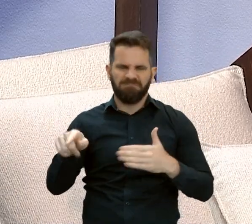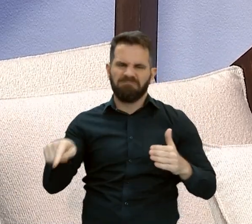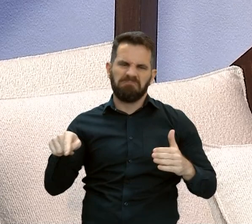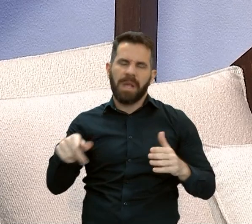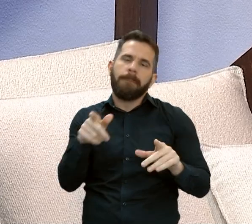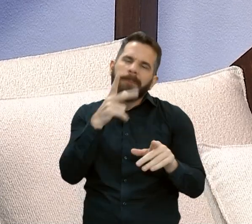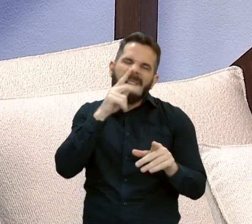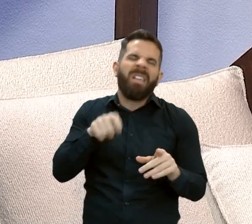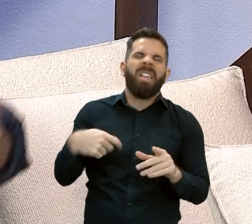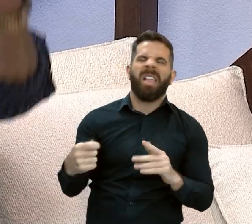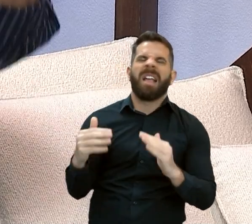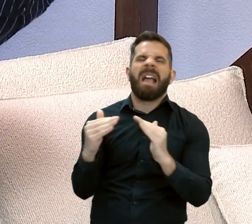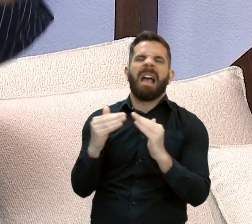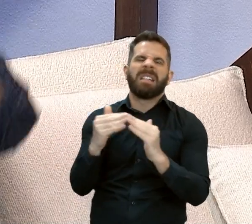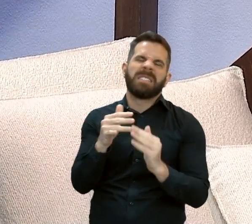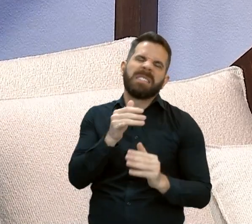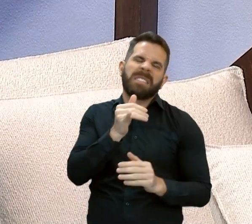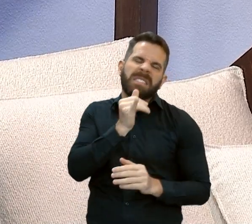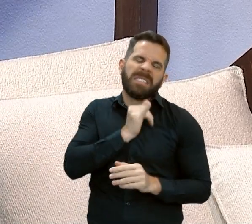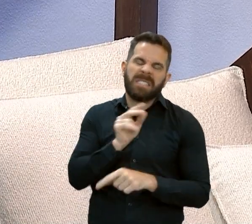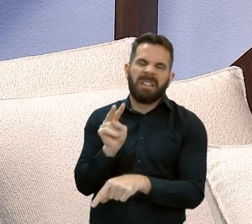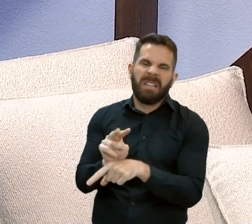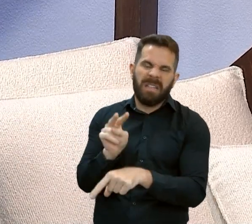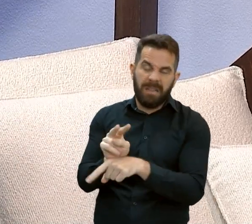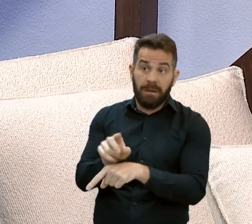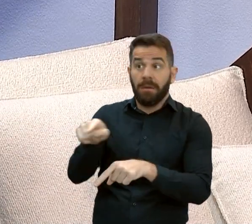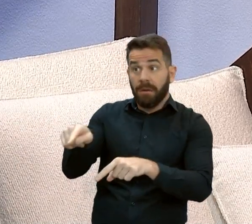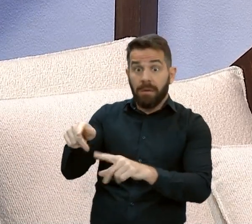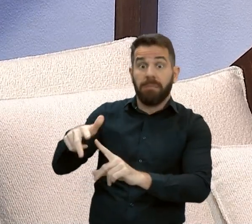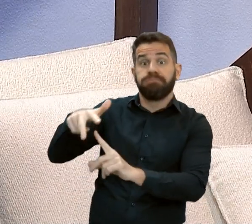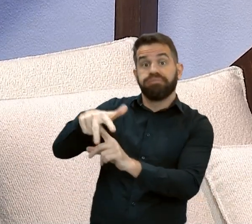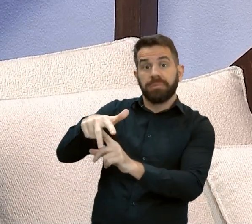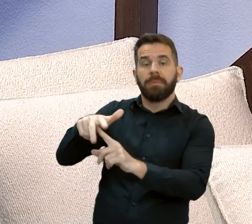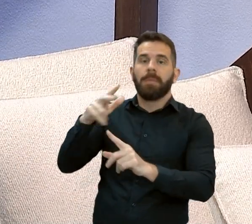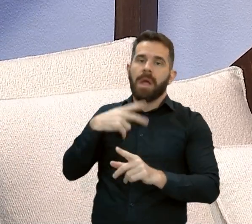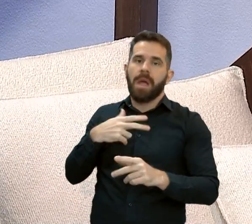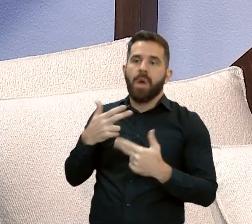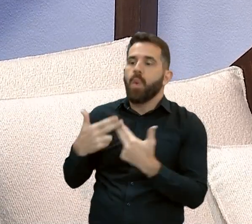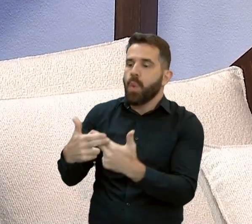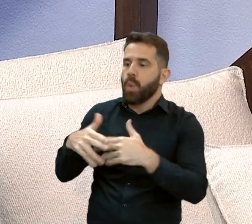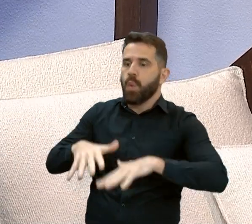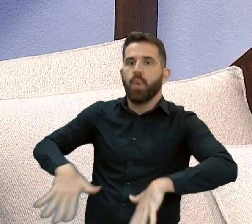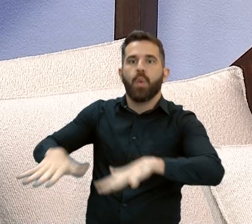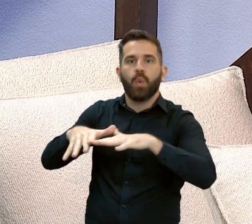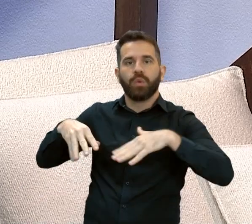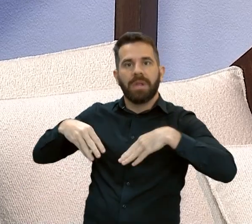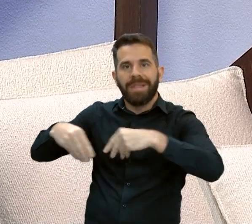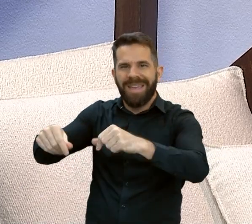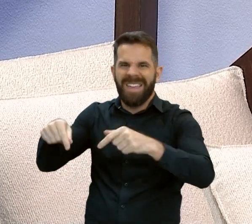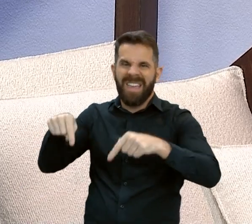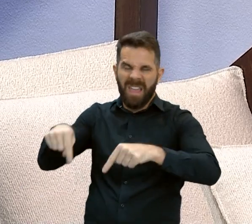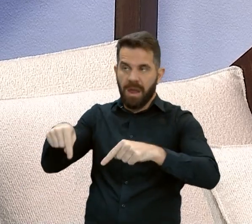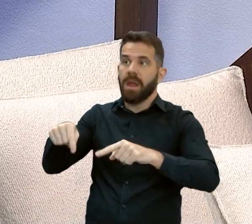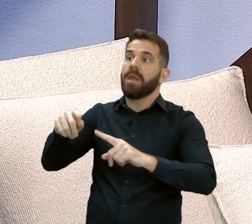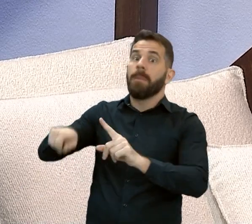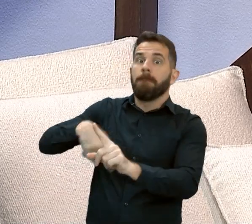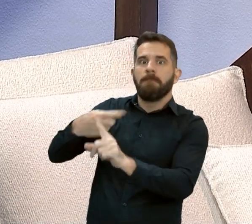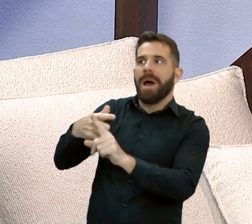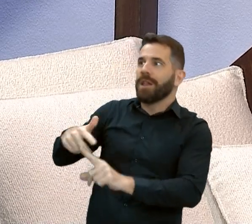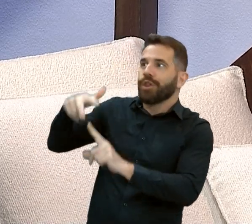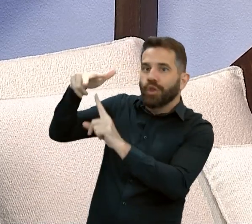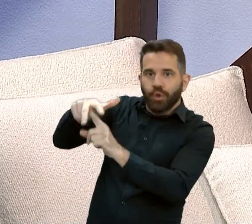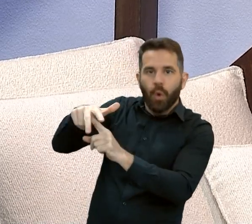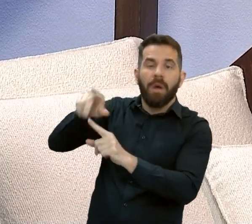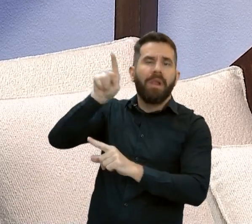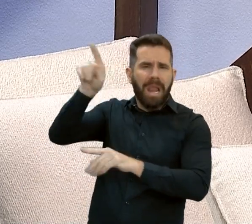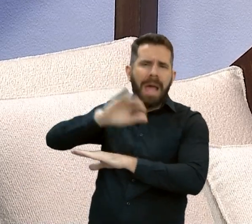onde ficava o transmissor e a gente usava deles o terreno e o espaço na torre, até montar o nosso. Já para o digital